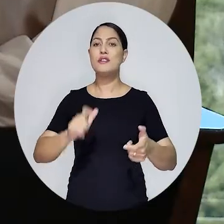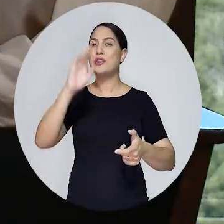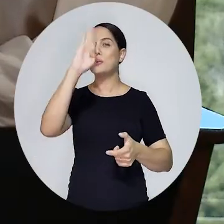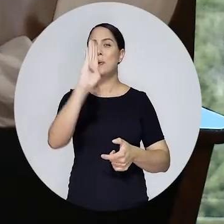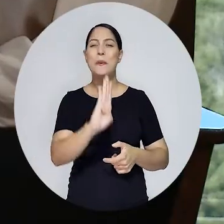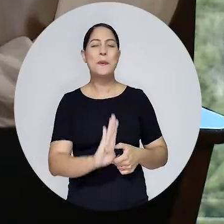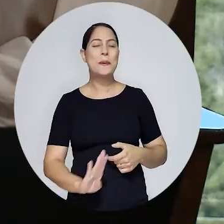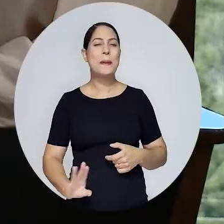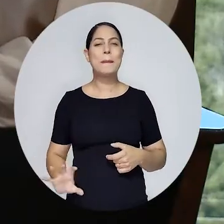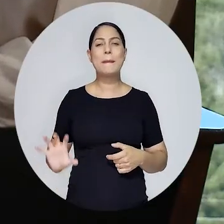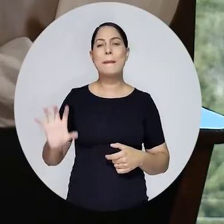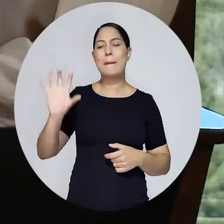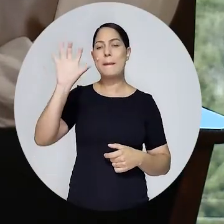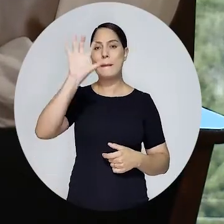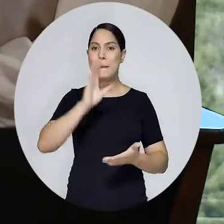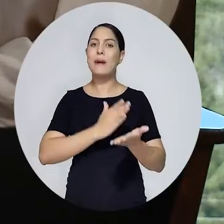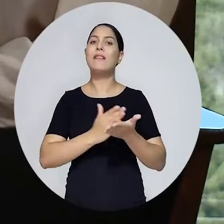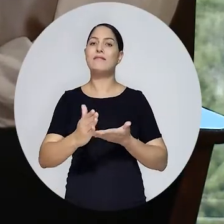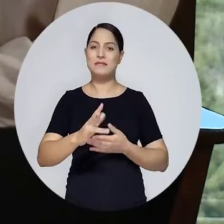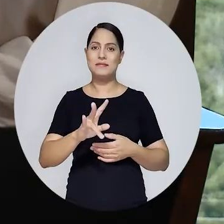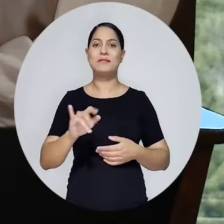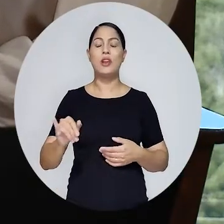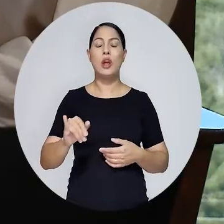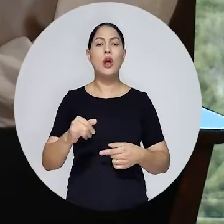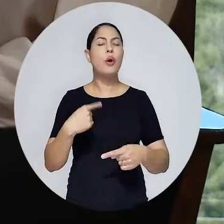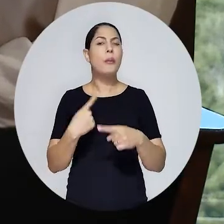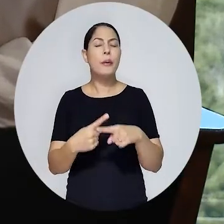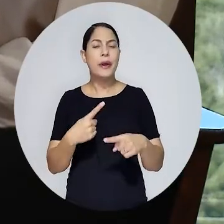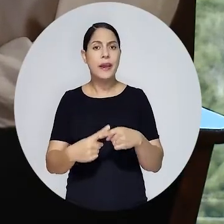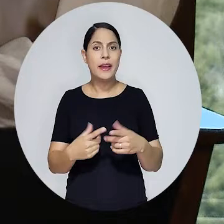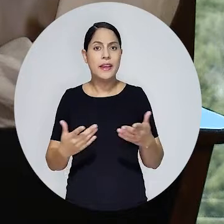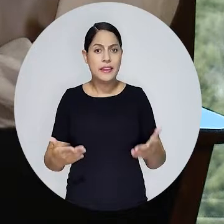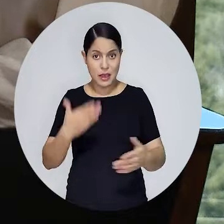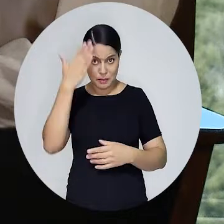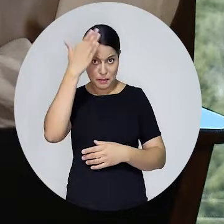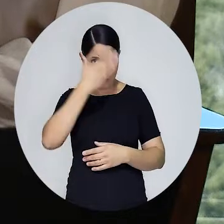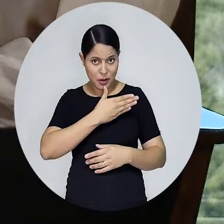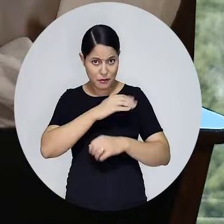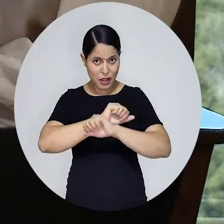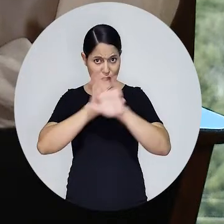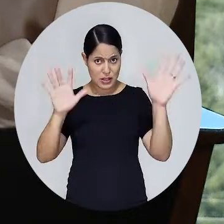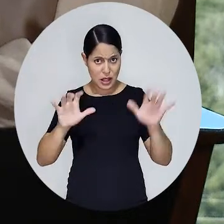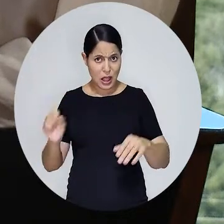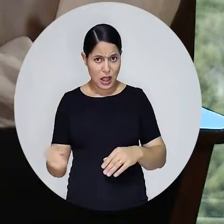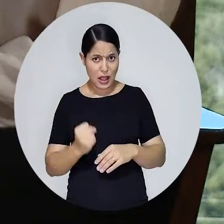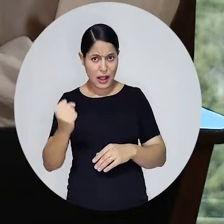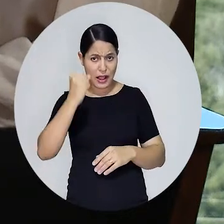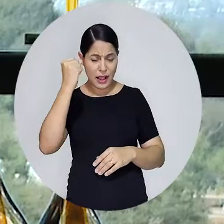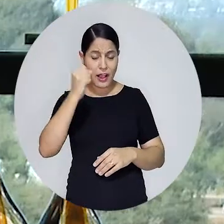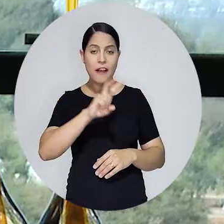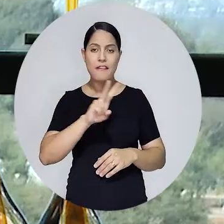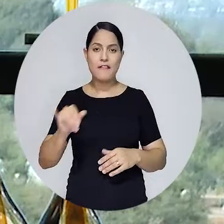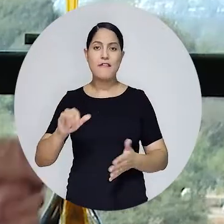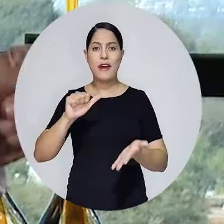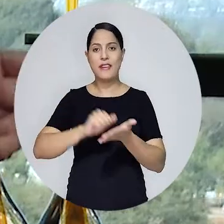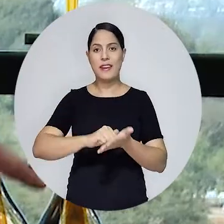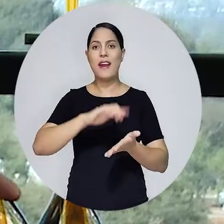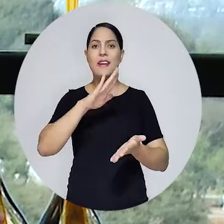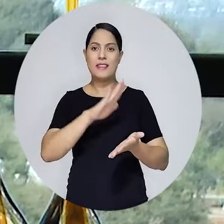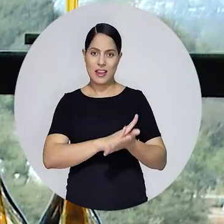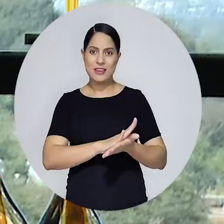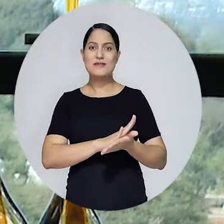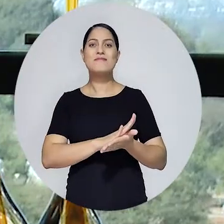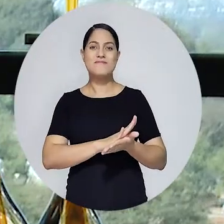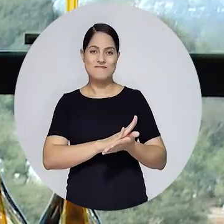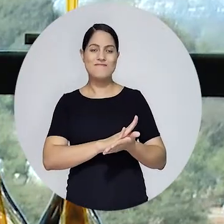isso em todas as seccionais do país, para que quando nós tivermos aquela violação ficar comprovado, ele entra no